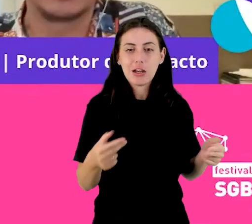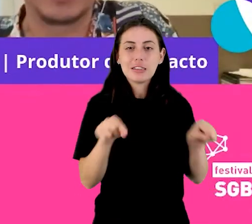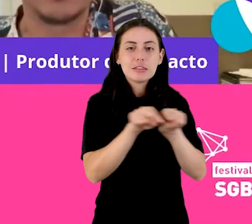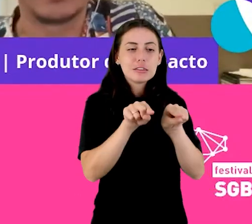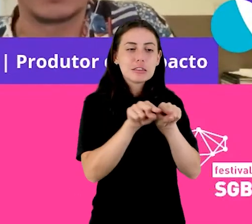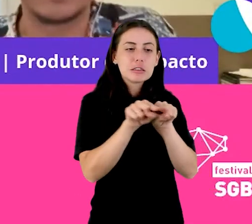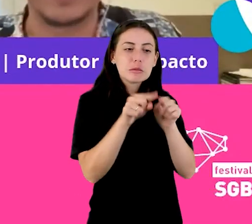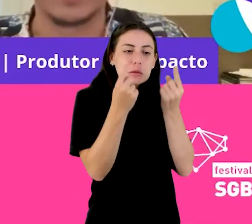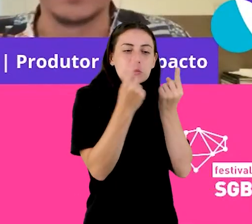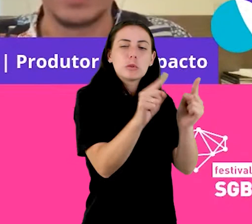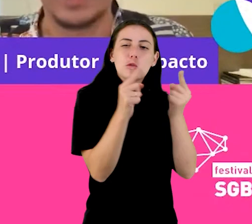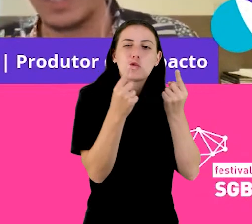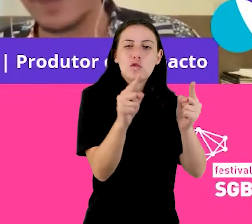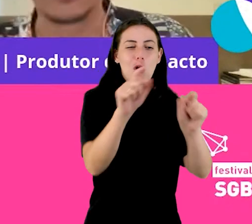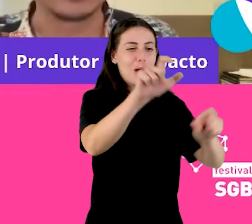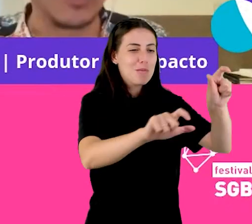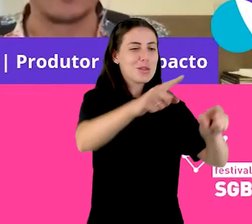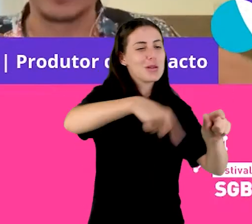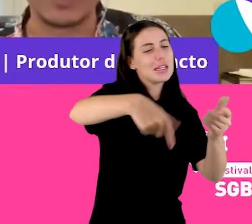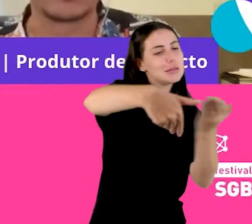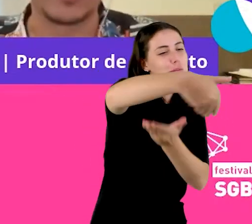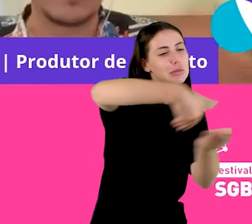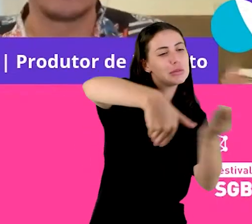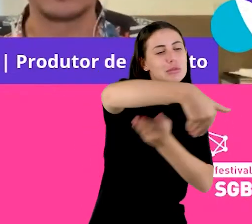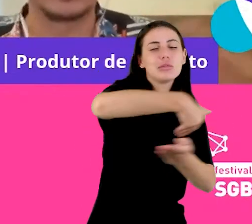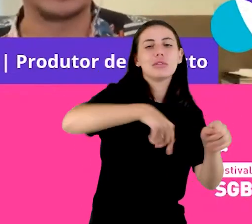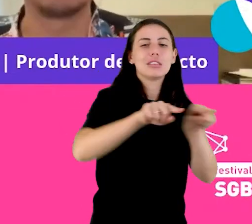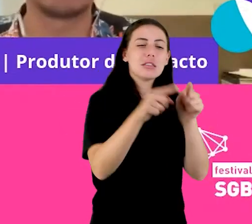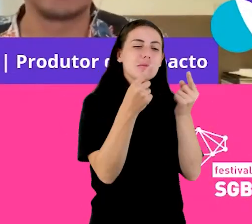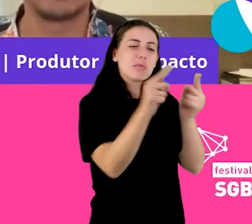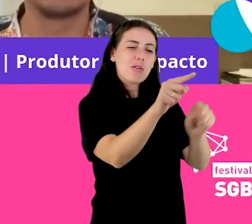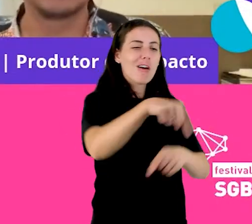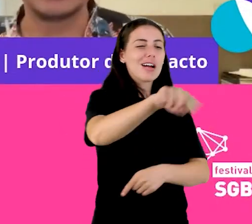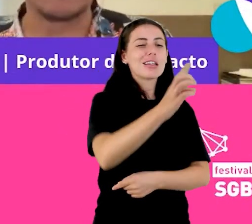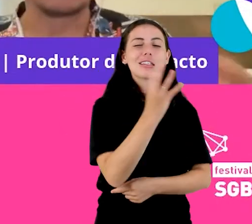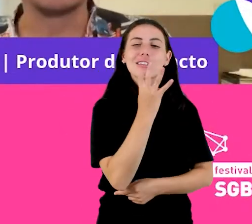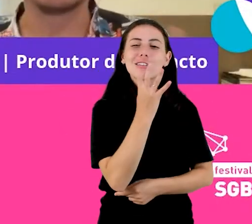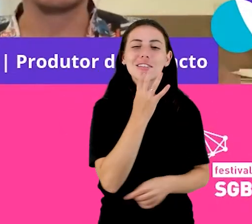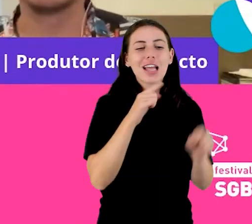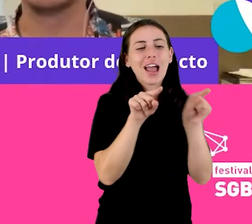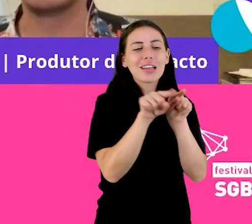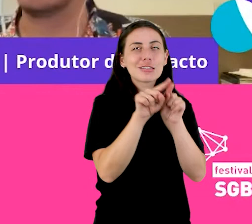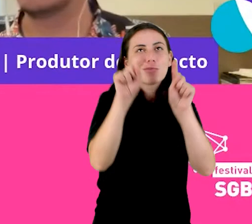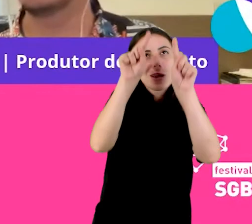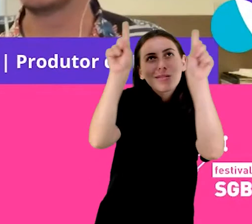legal, me estimula muito, tá sempre aprendendo coisa nova e podendo colocar um pouco porque a gente tem um pouco, não é nem, a